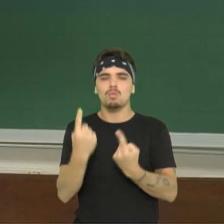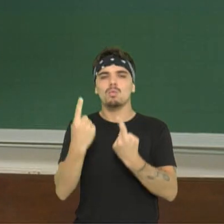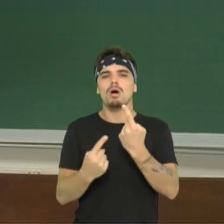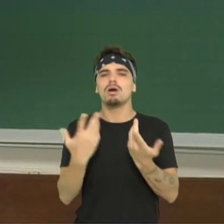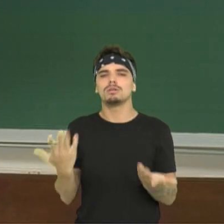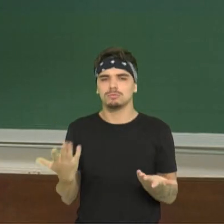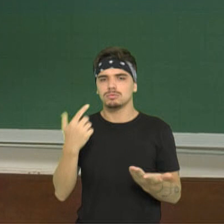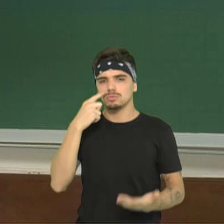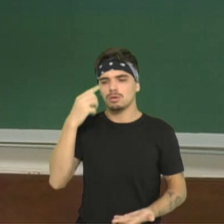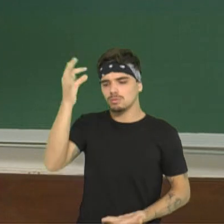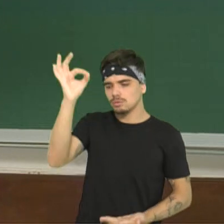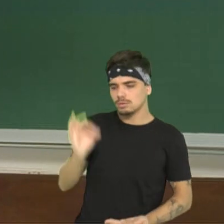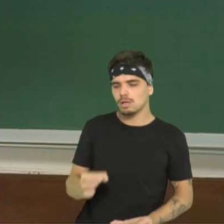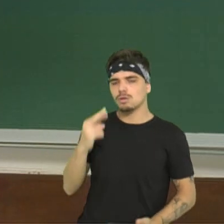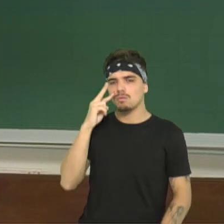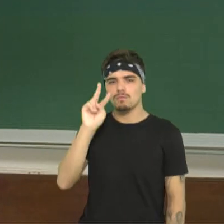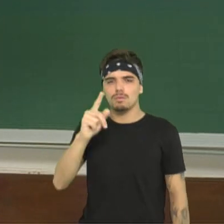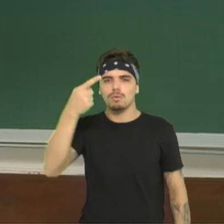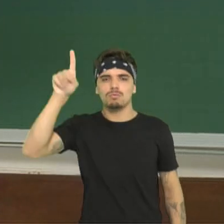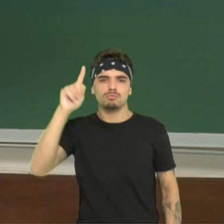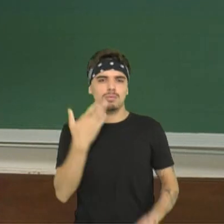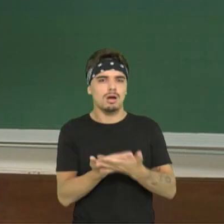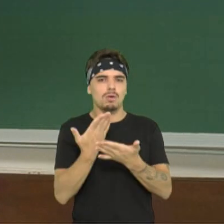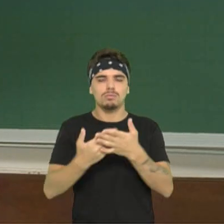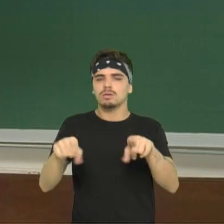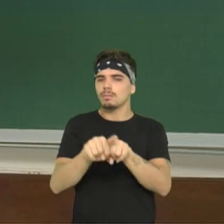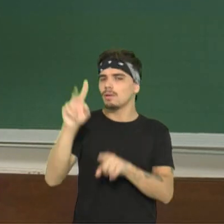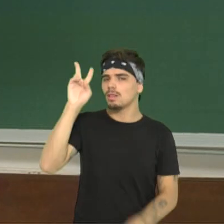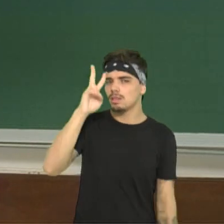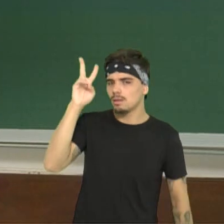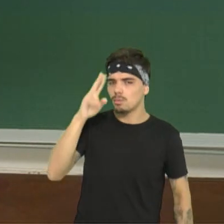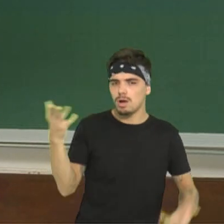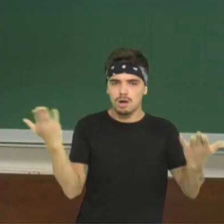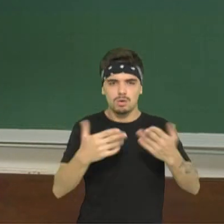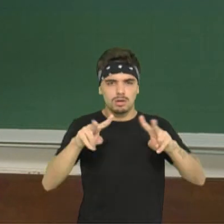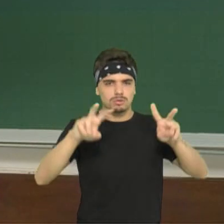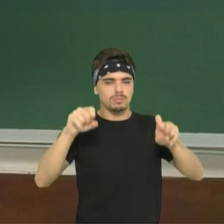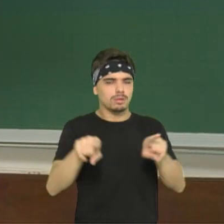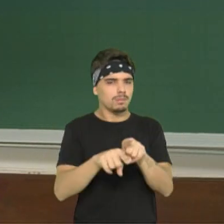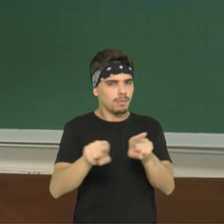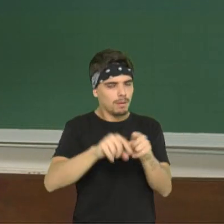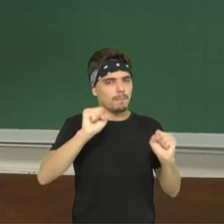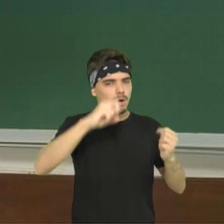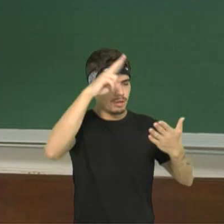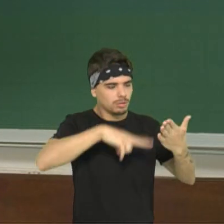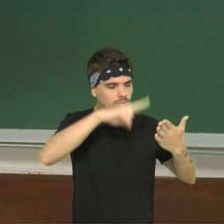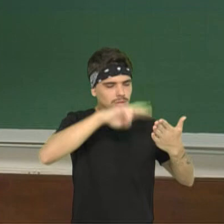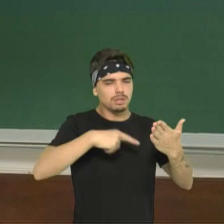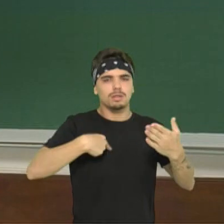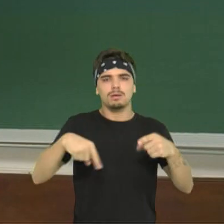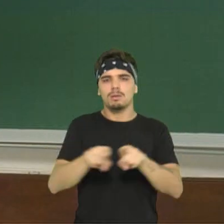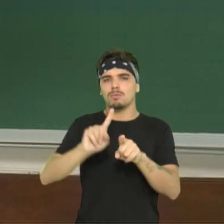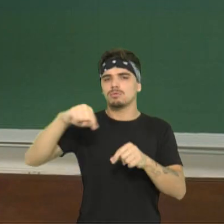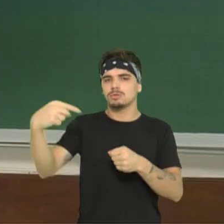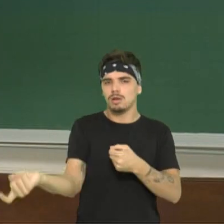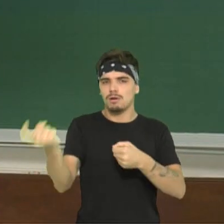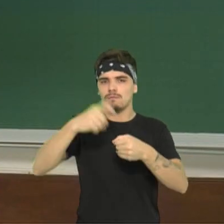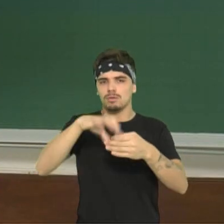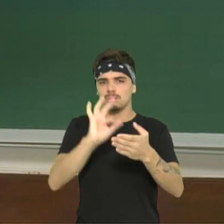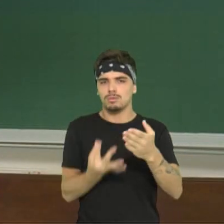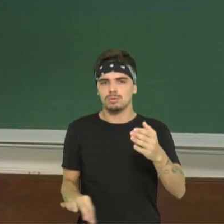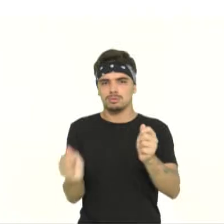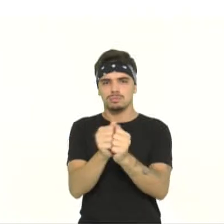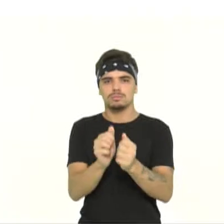que a gente viu na última aula, de acordo com o que a gente relembrou agora também? Deem uma lida e daqui a pouquinho a gente volta com a